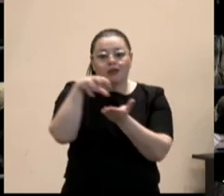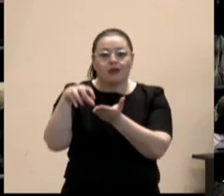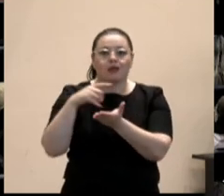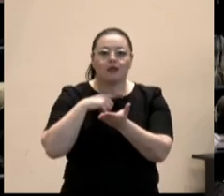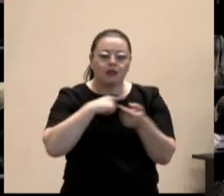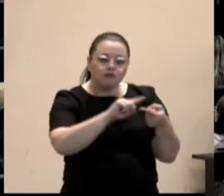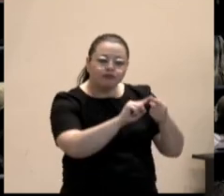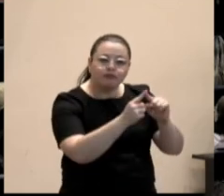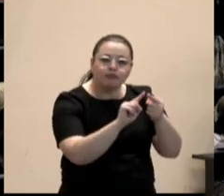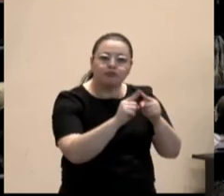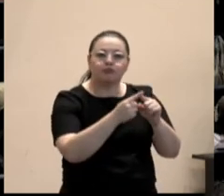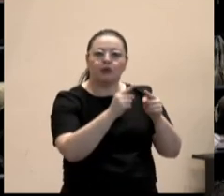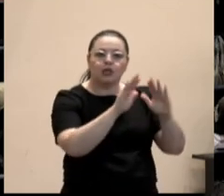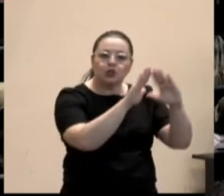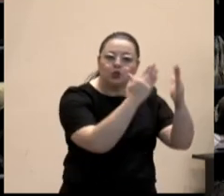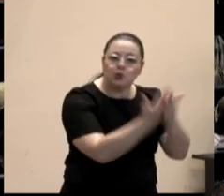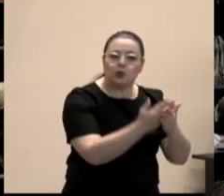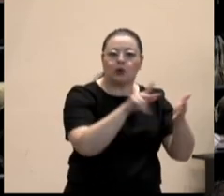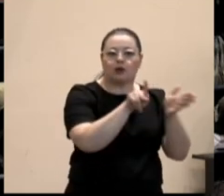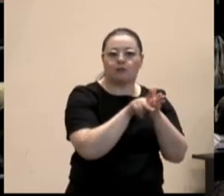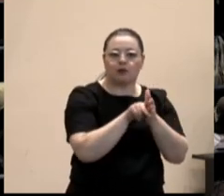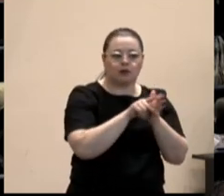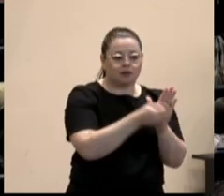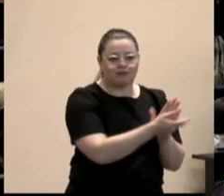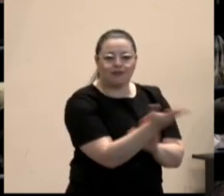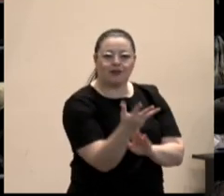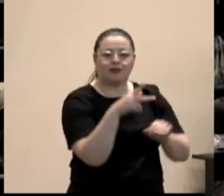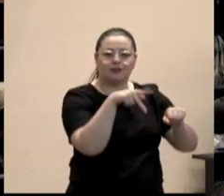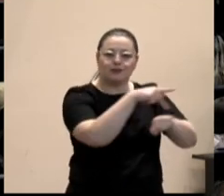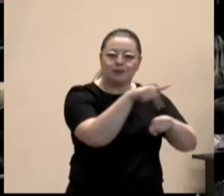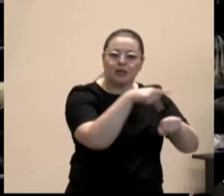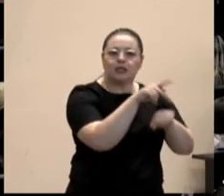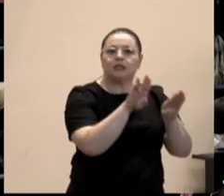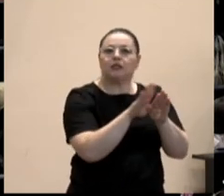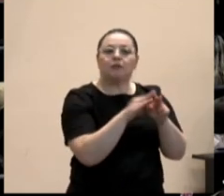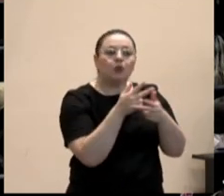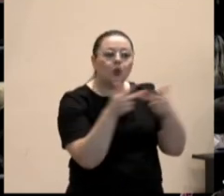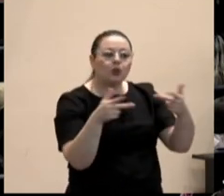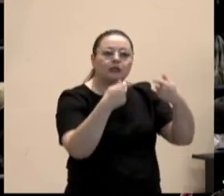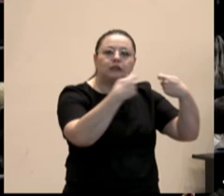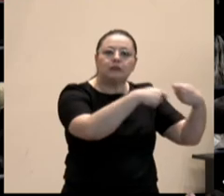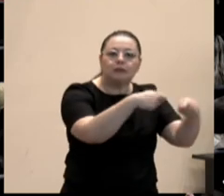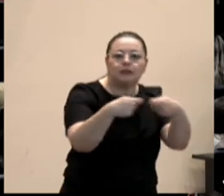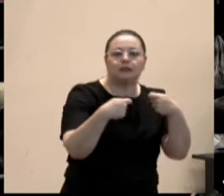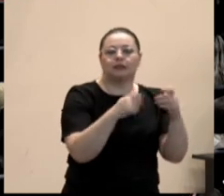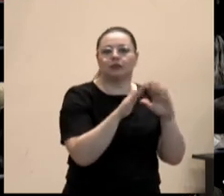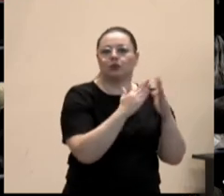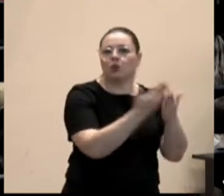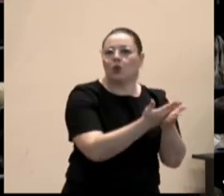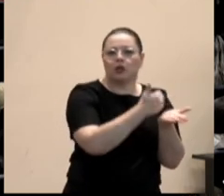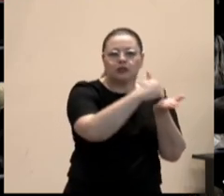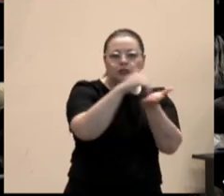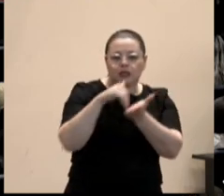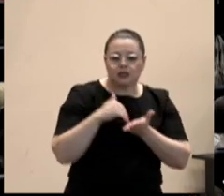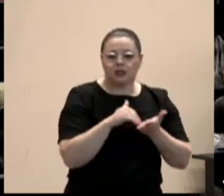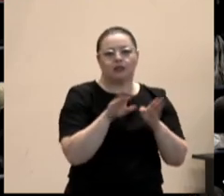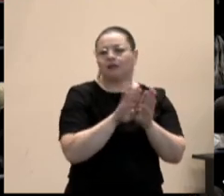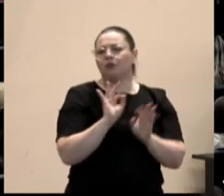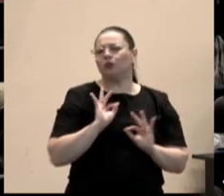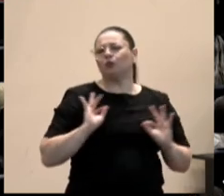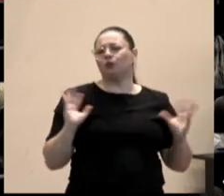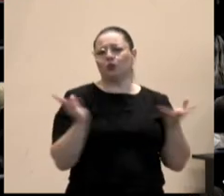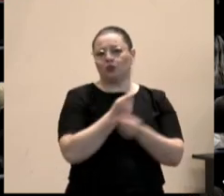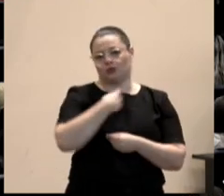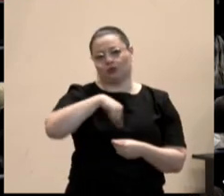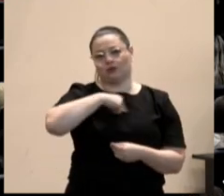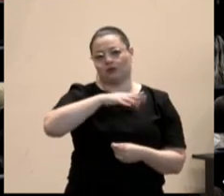públicas desse país e também com as demandas das escolas, das secretarias, de todos nós do campo da